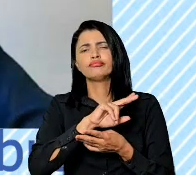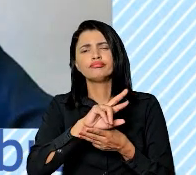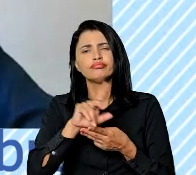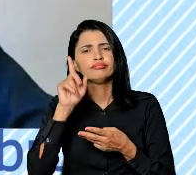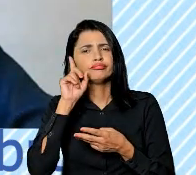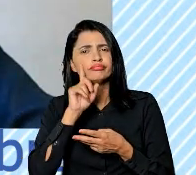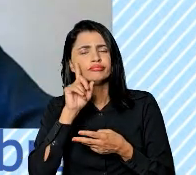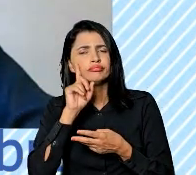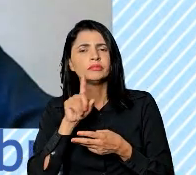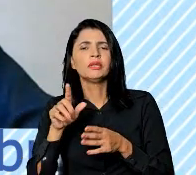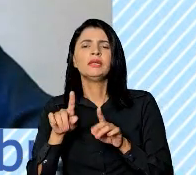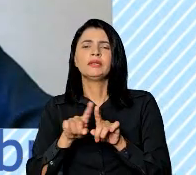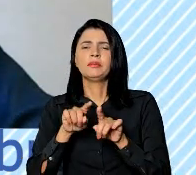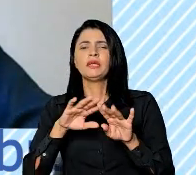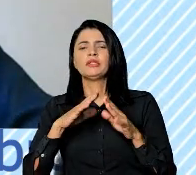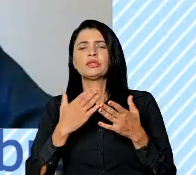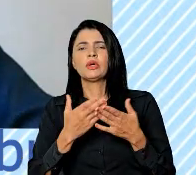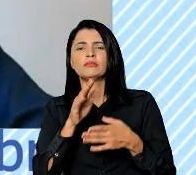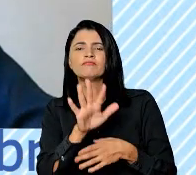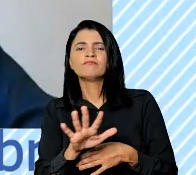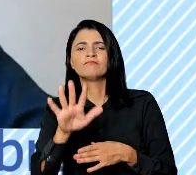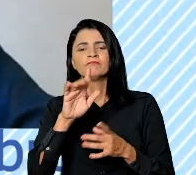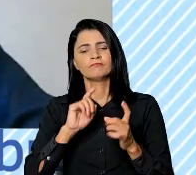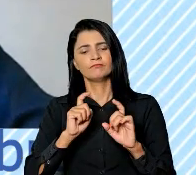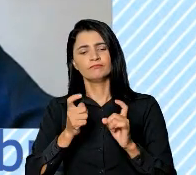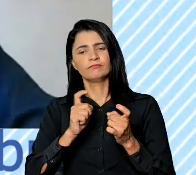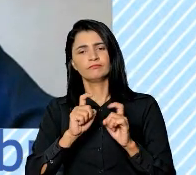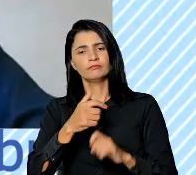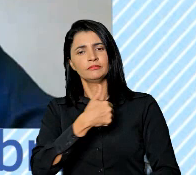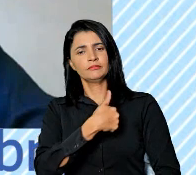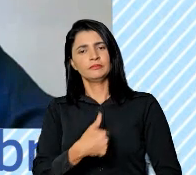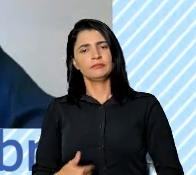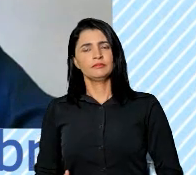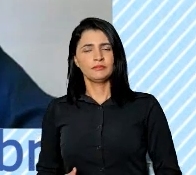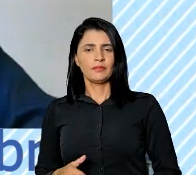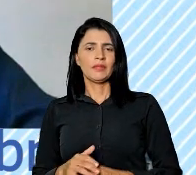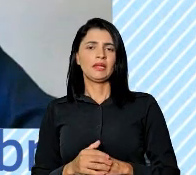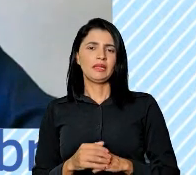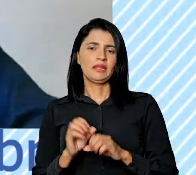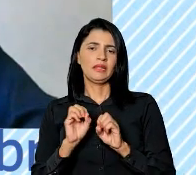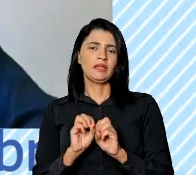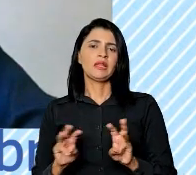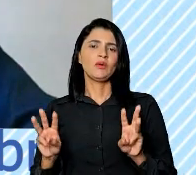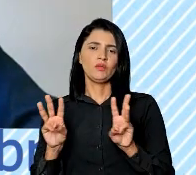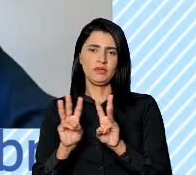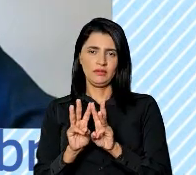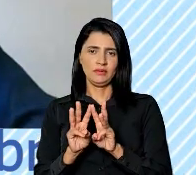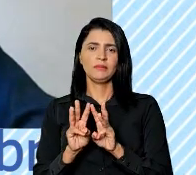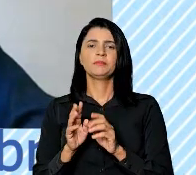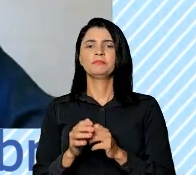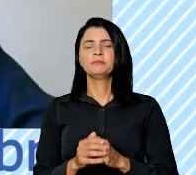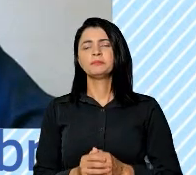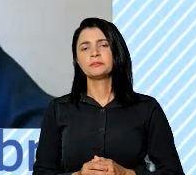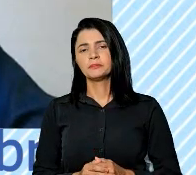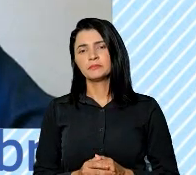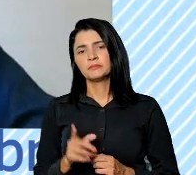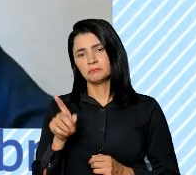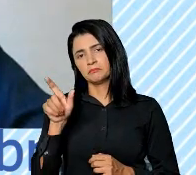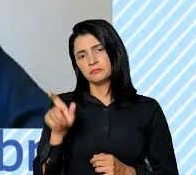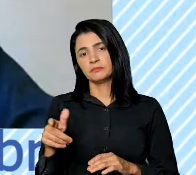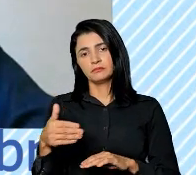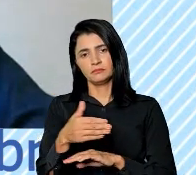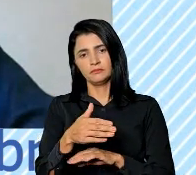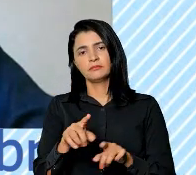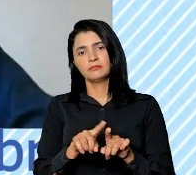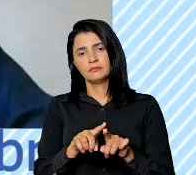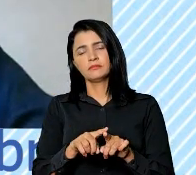na Escola Nacional de Administração Pública da Organização das Nações Unidas. Ela ingressou na